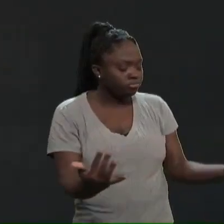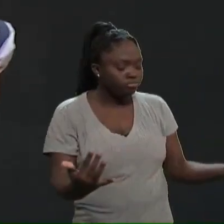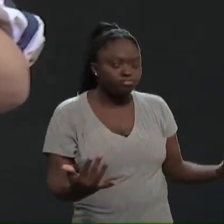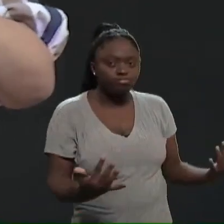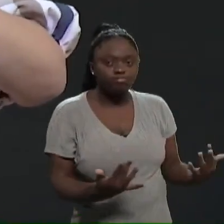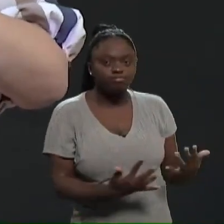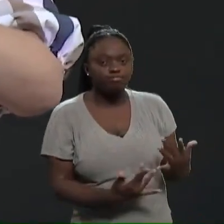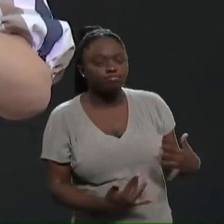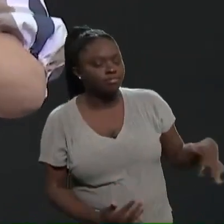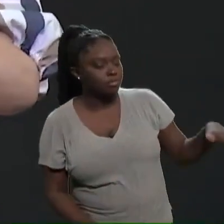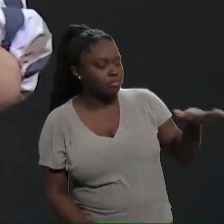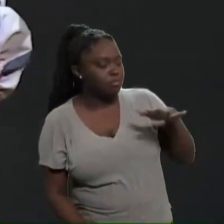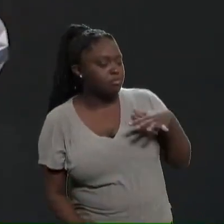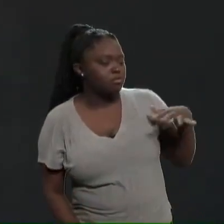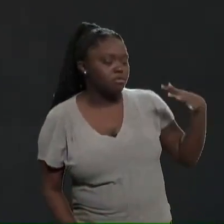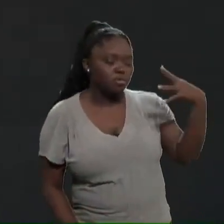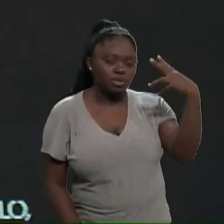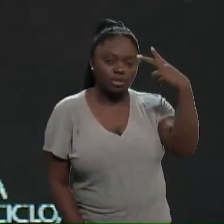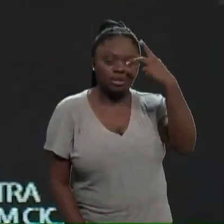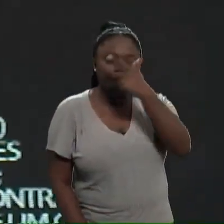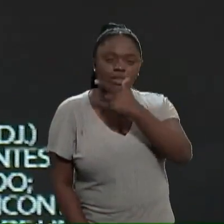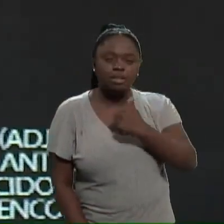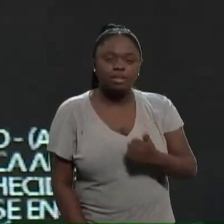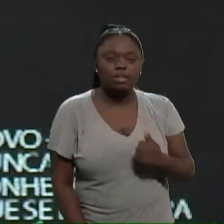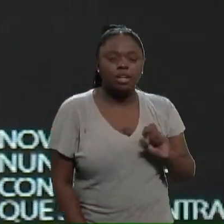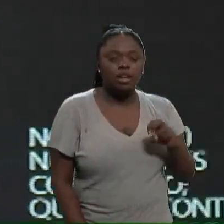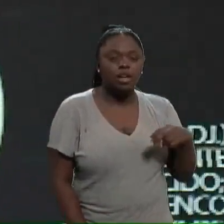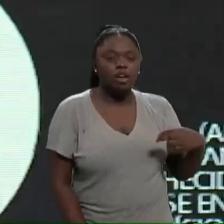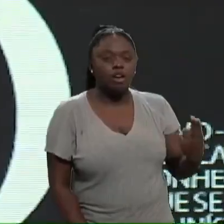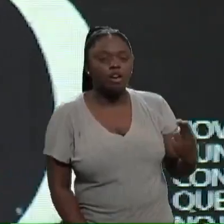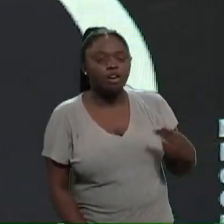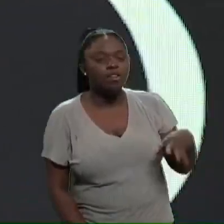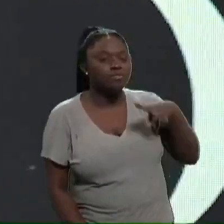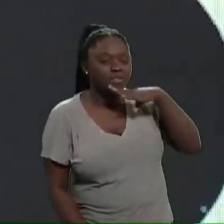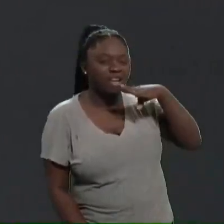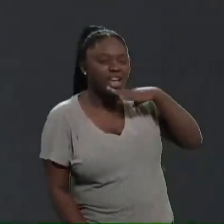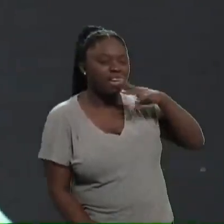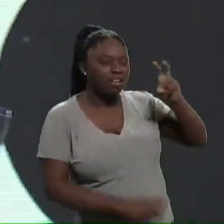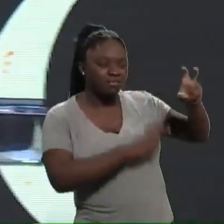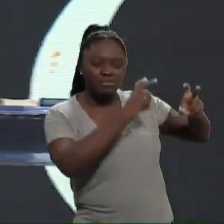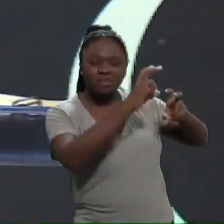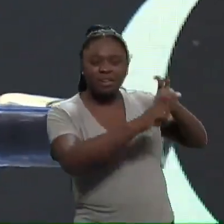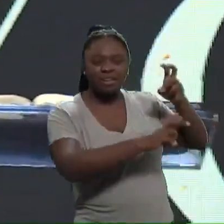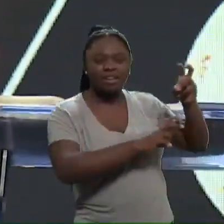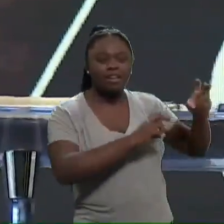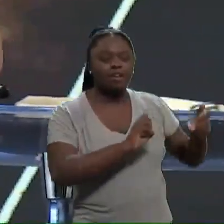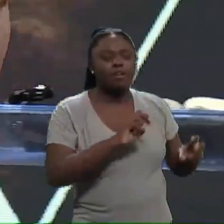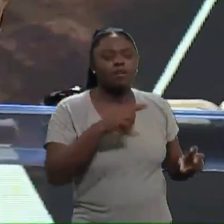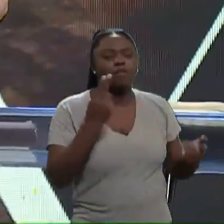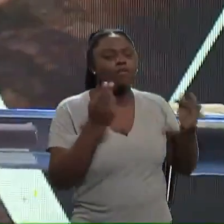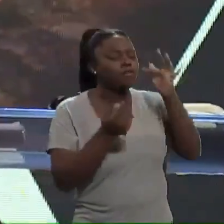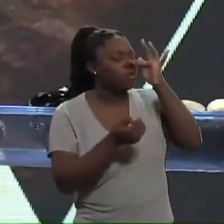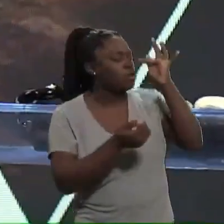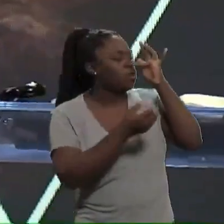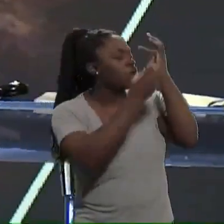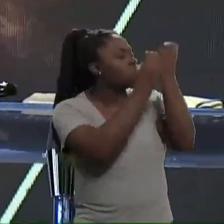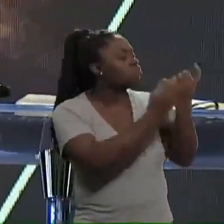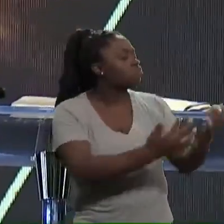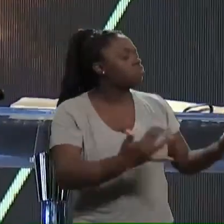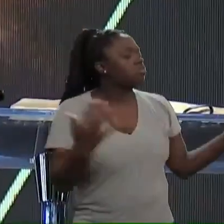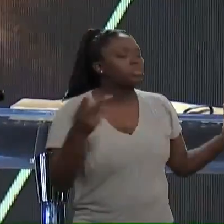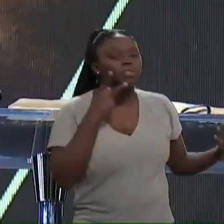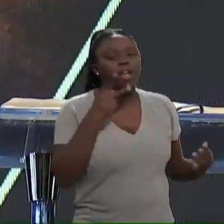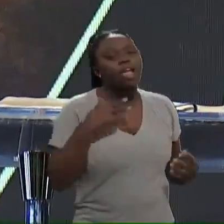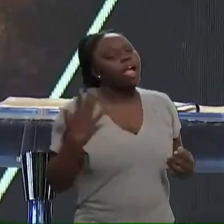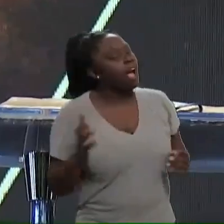uma área bonita, um parque das mangabeiras, um negócio com flores, e está dizendo: ah, vou